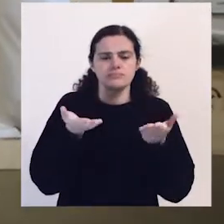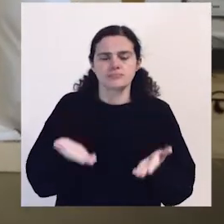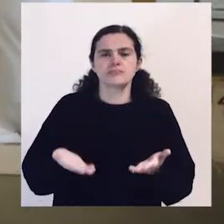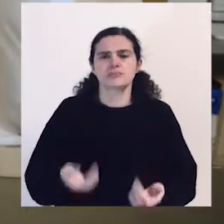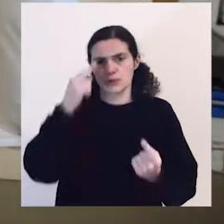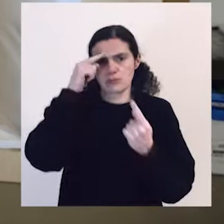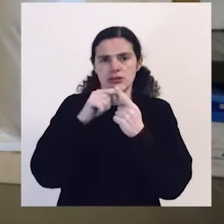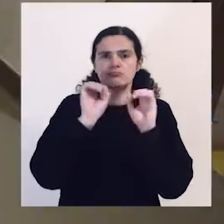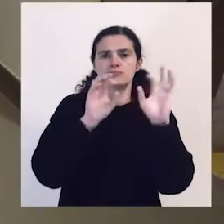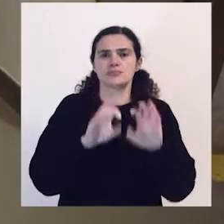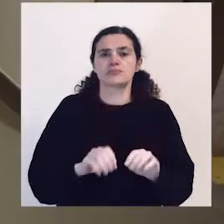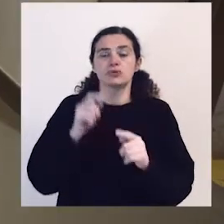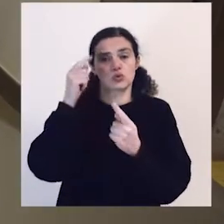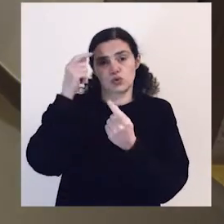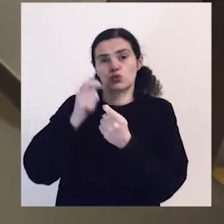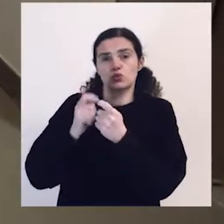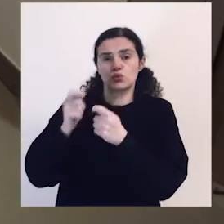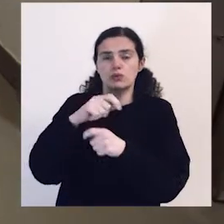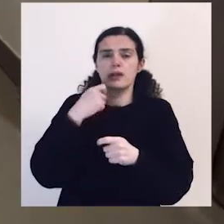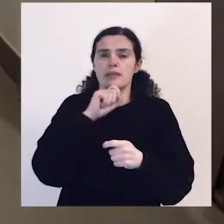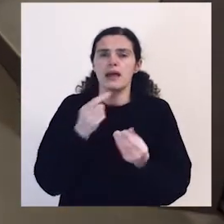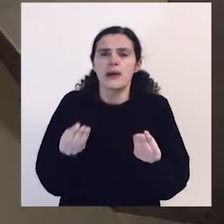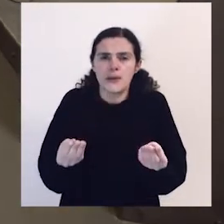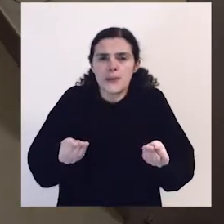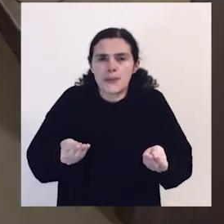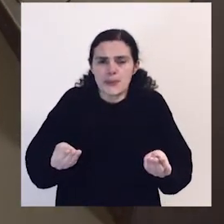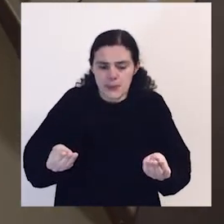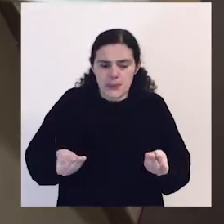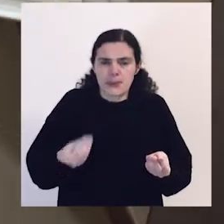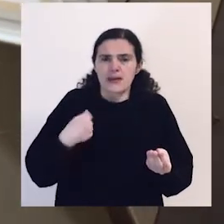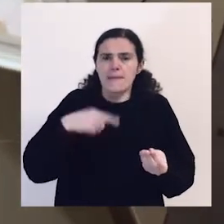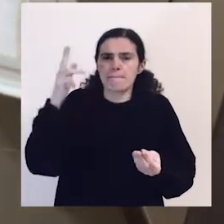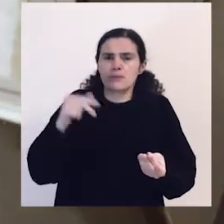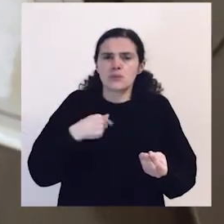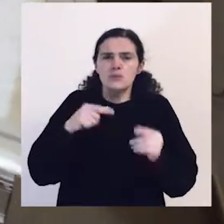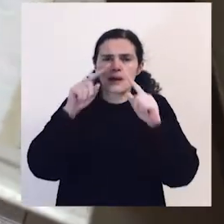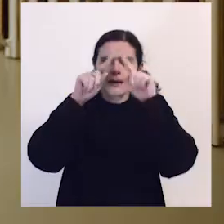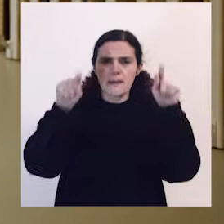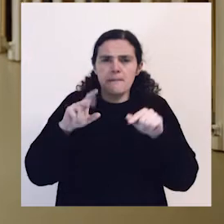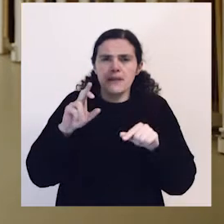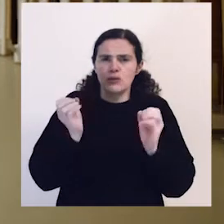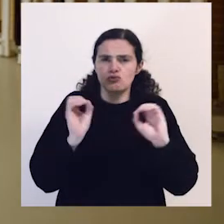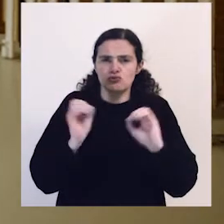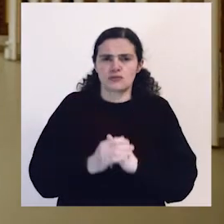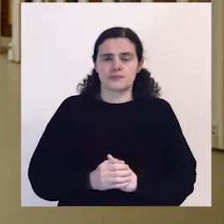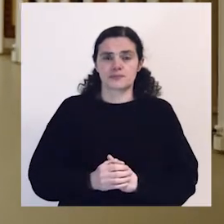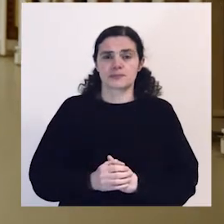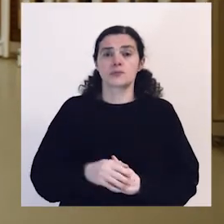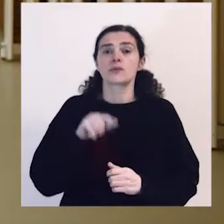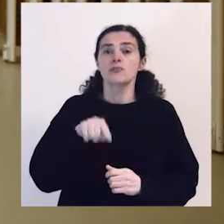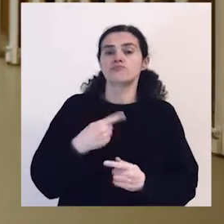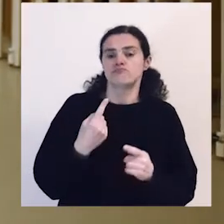armazenamento de escultura e temos arquivadores com gavetas para obras que não estão emolduradas. Um